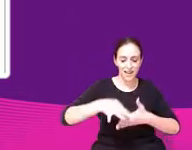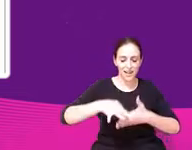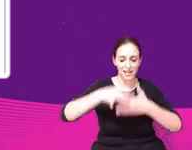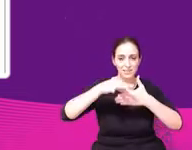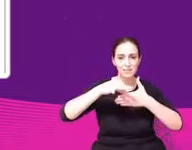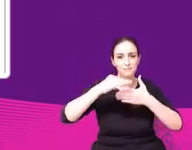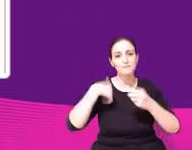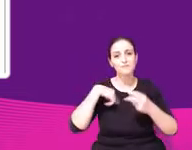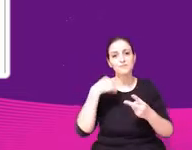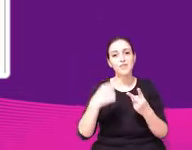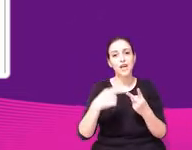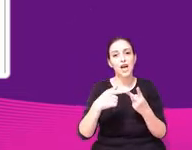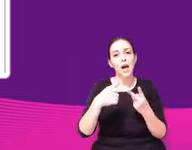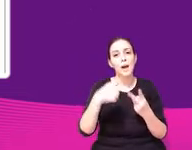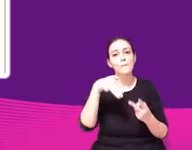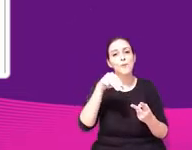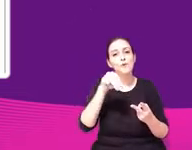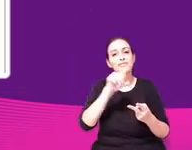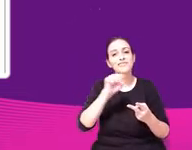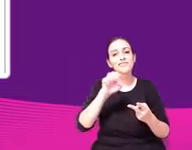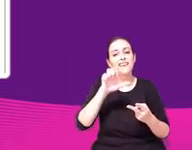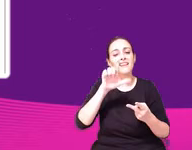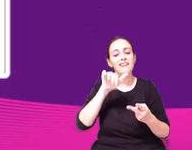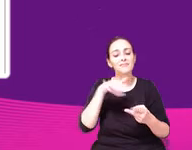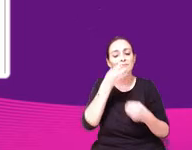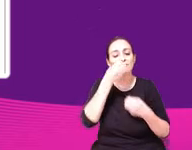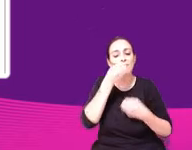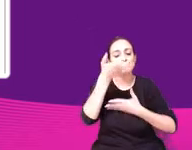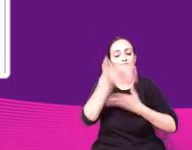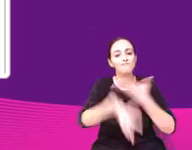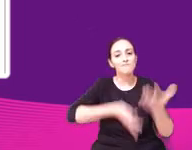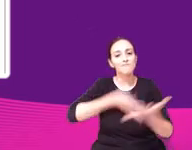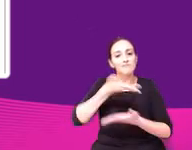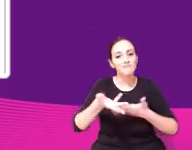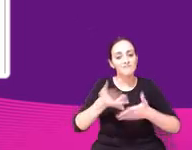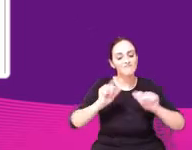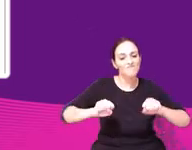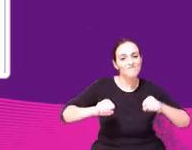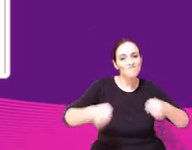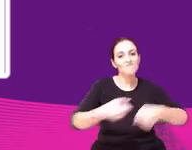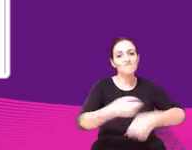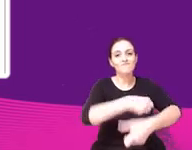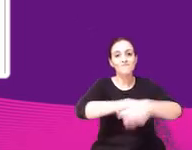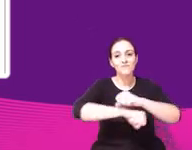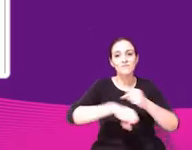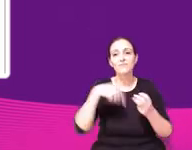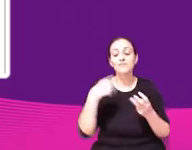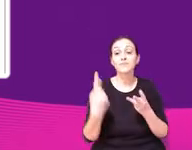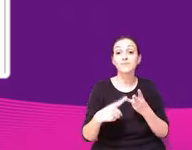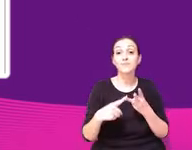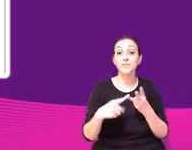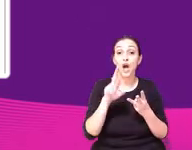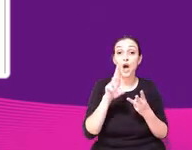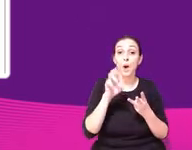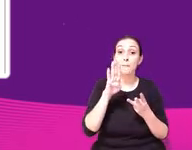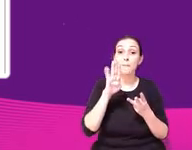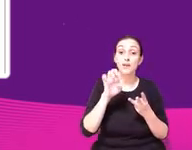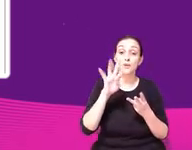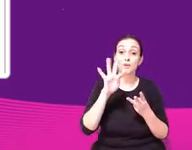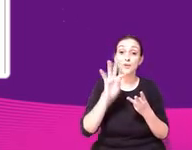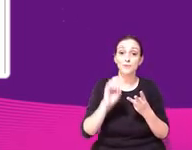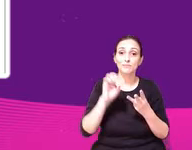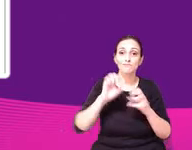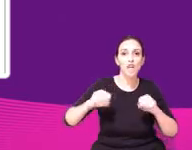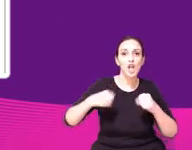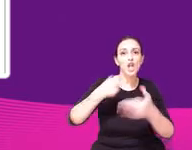professor Mocelin, por sua bondade e dedicação, e o professor Roberto Chapo, por sua luta